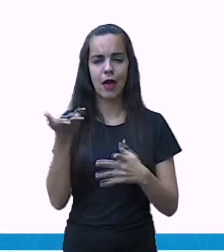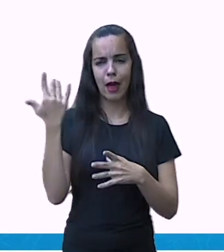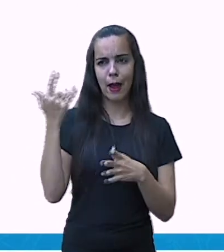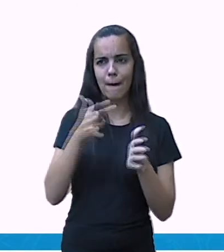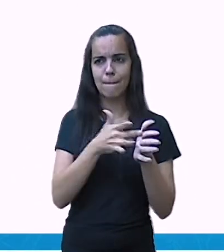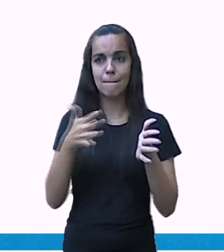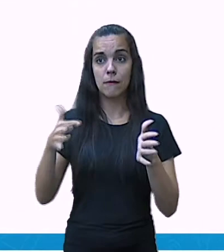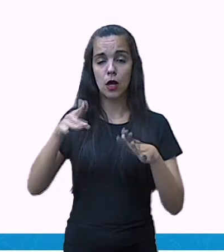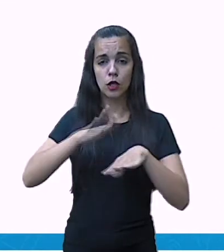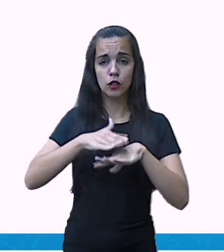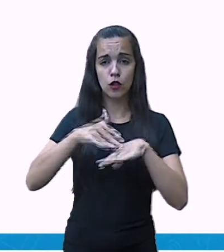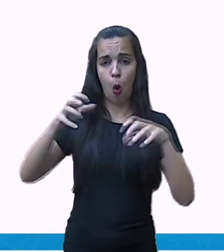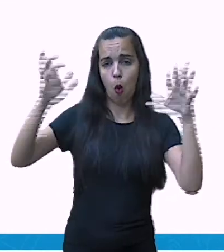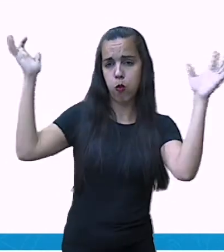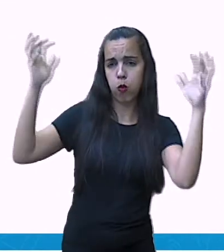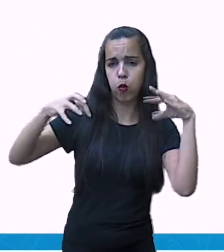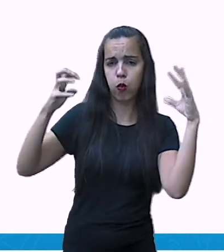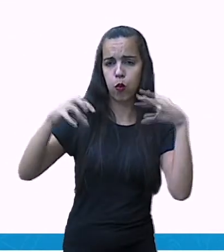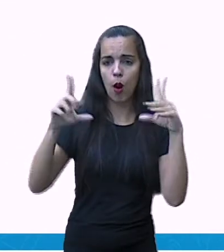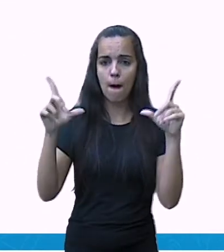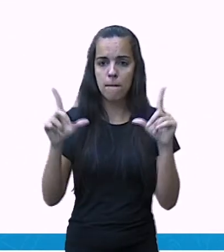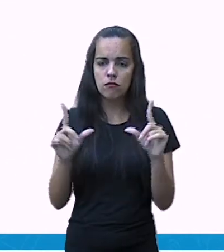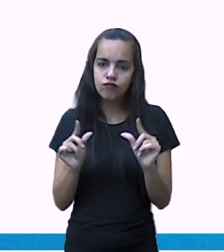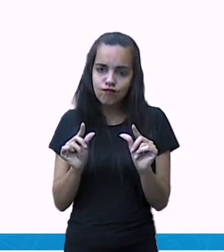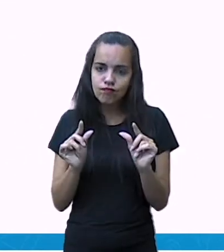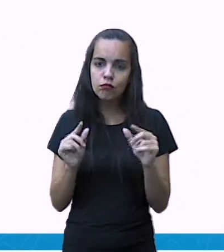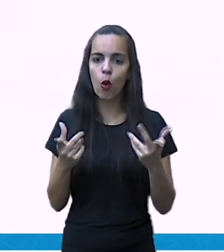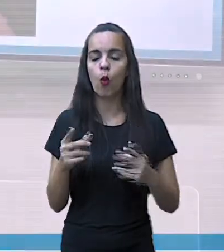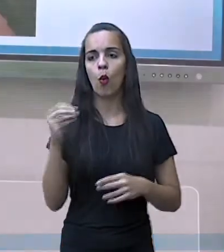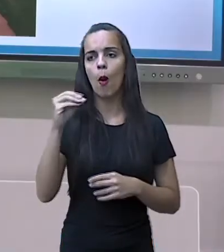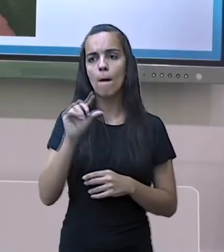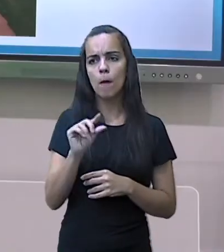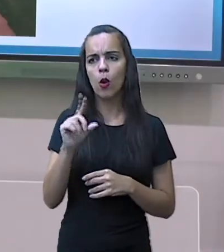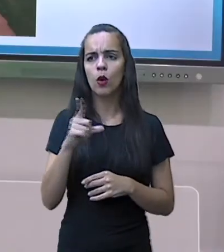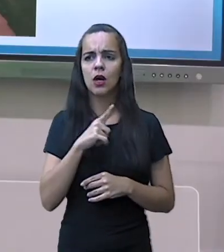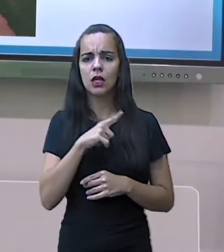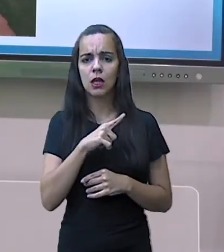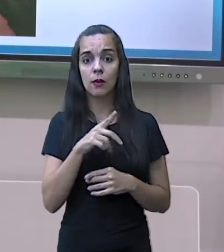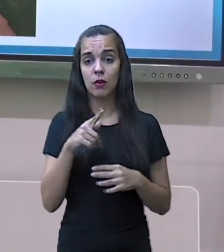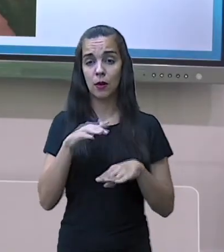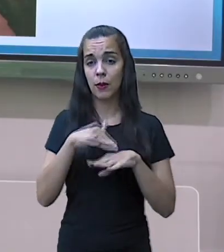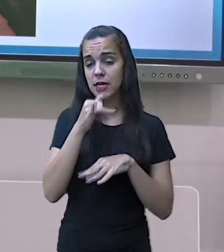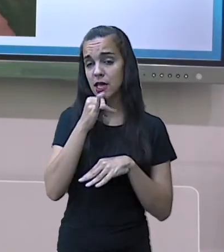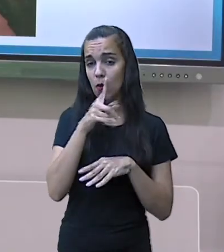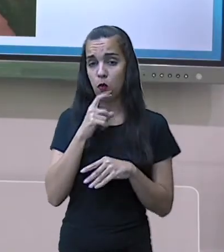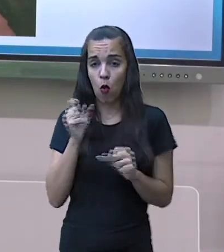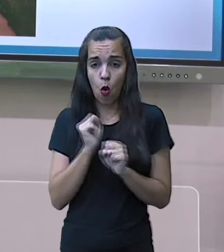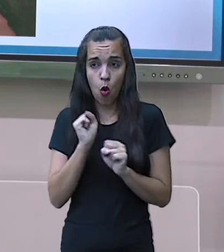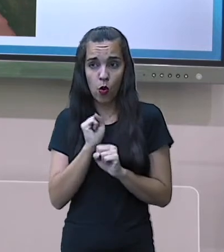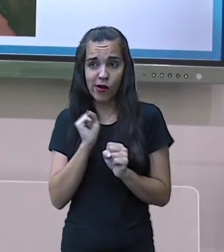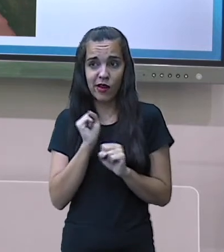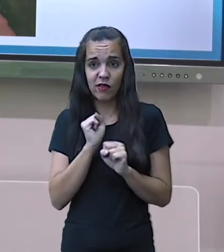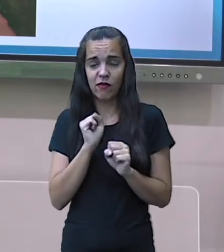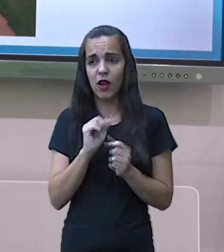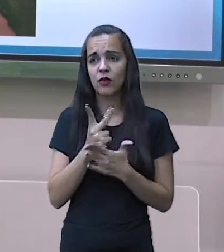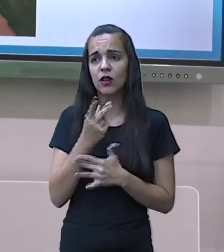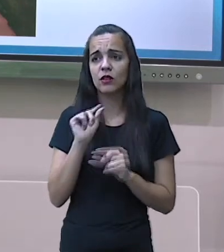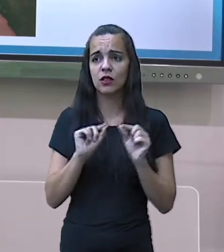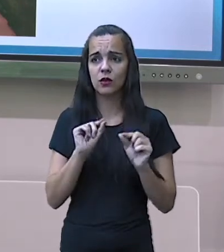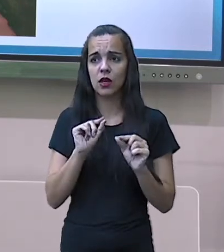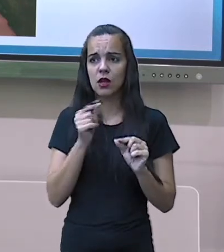estação que chove menos. E que estação é essa? É o inverno. Que o nosso inverno é o